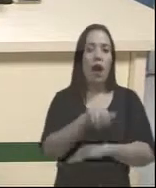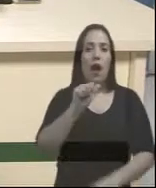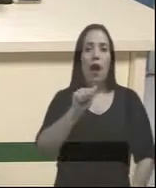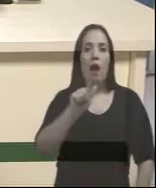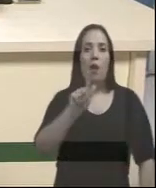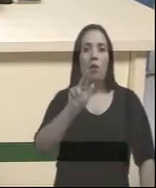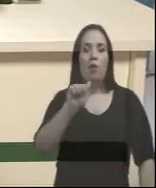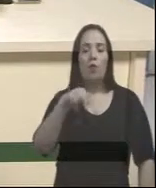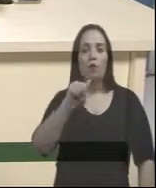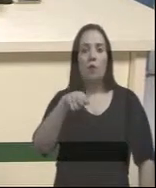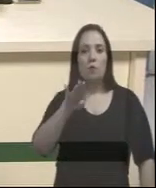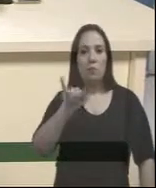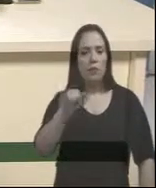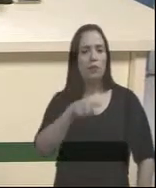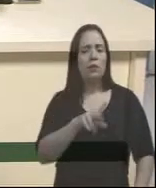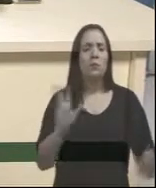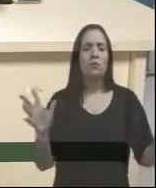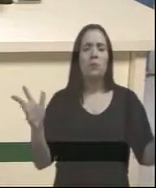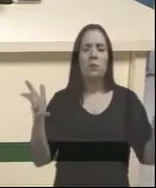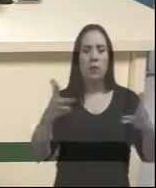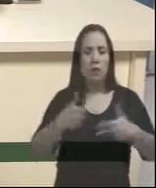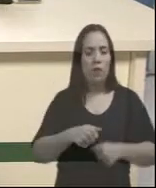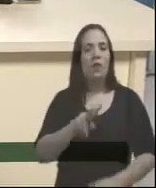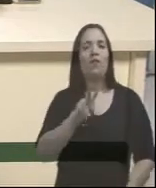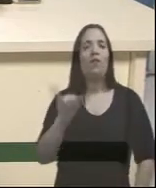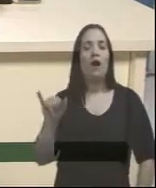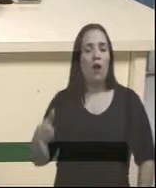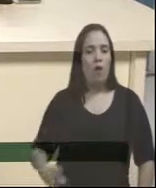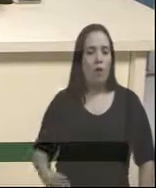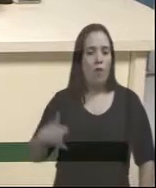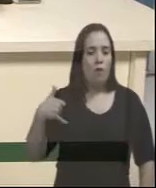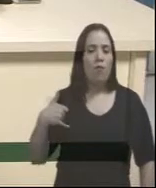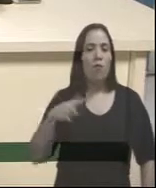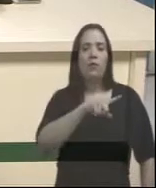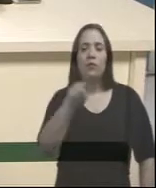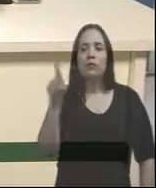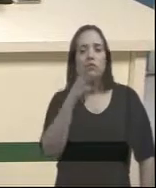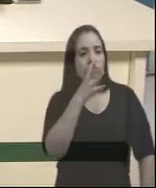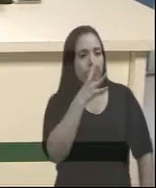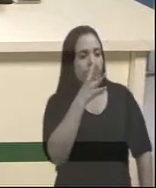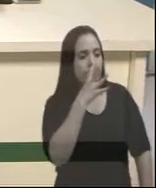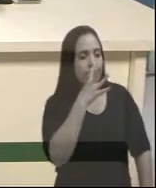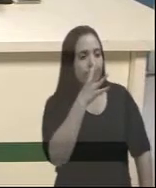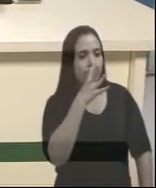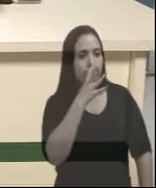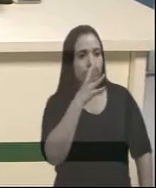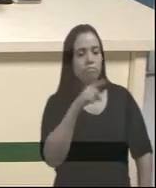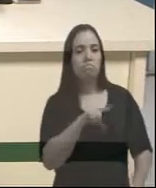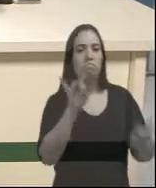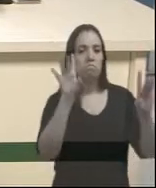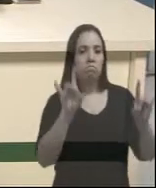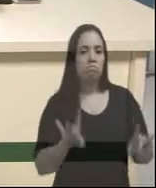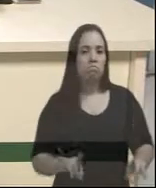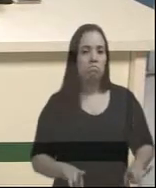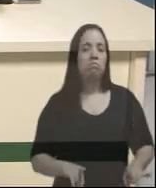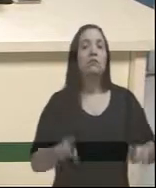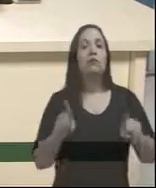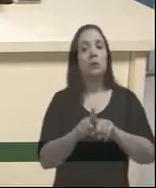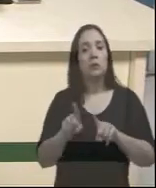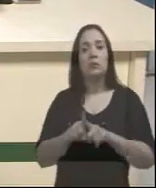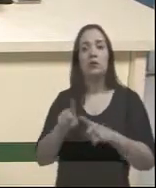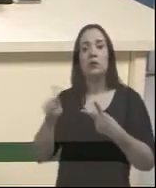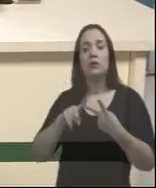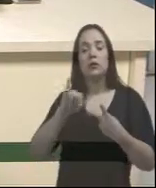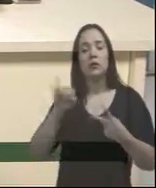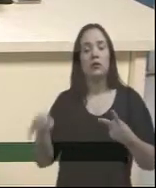mundo, é uma coisa que o fortalezense vai se orgulhar de mostrar para quem chegar aqui. É na entrada da cidade. Não, né? E o JF.